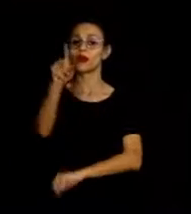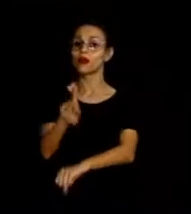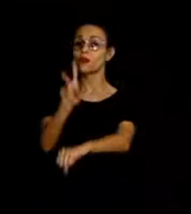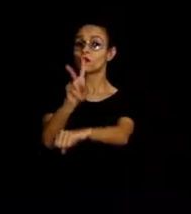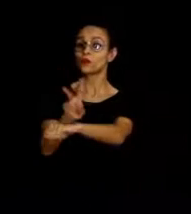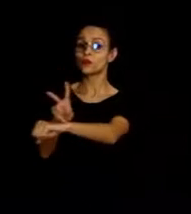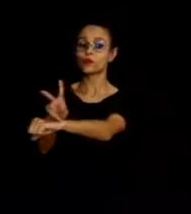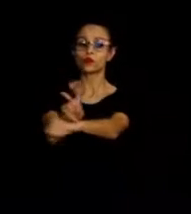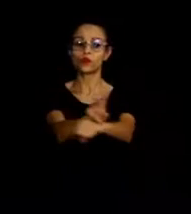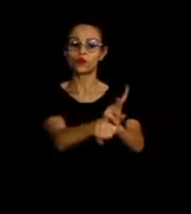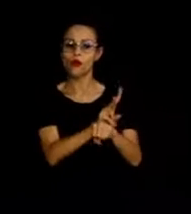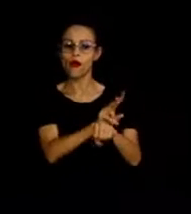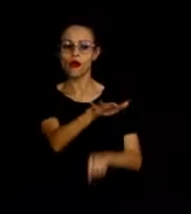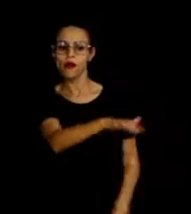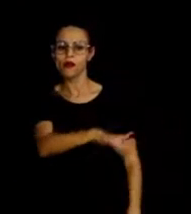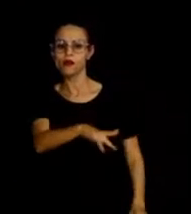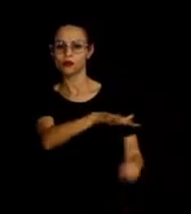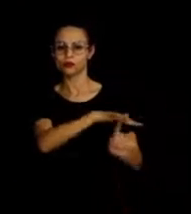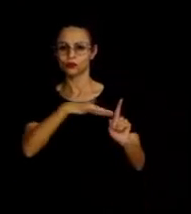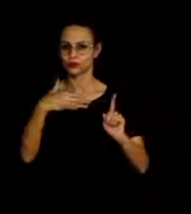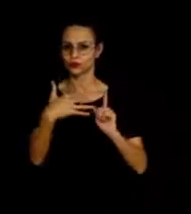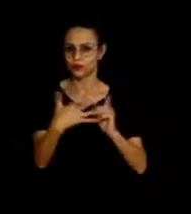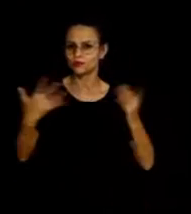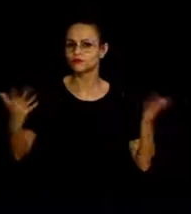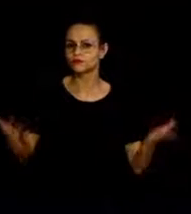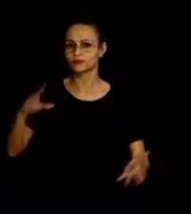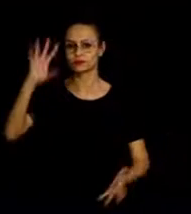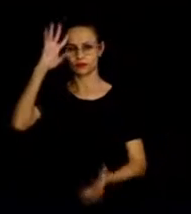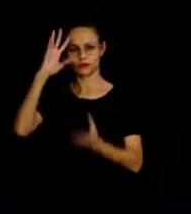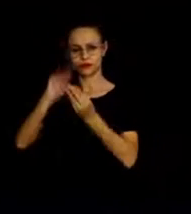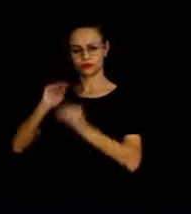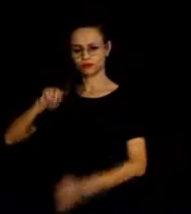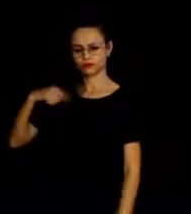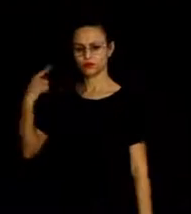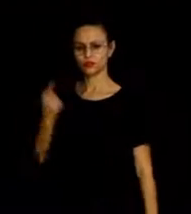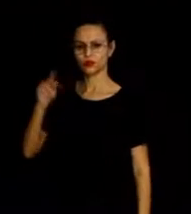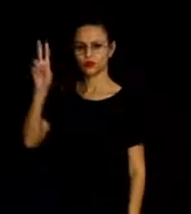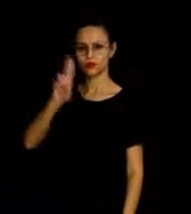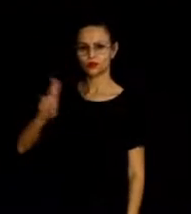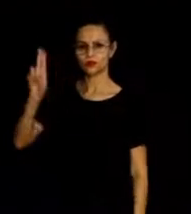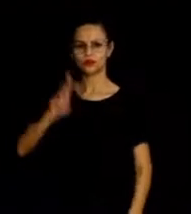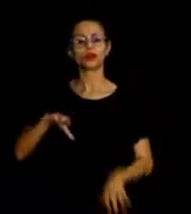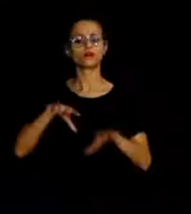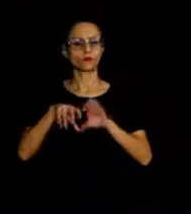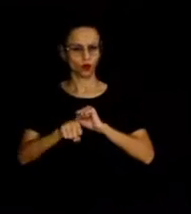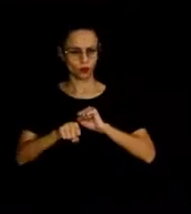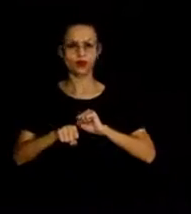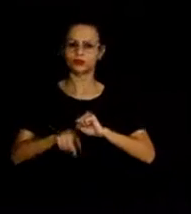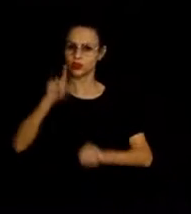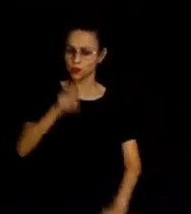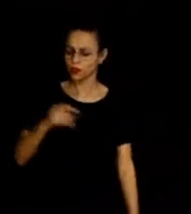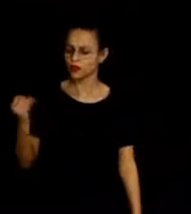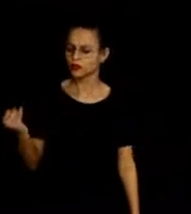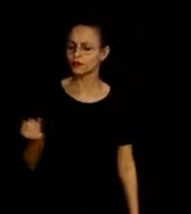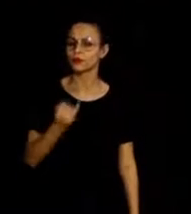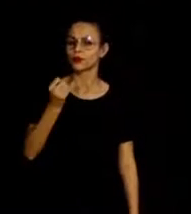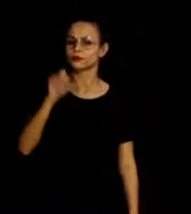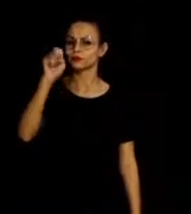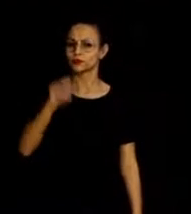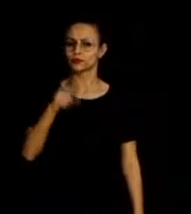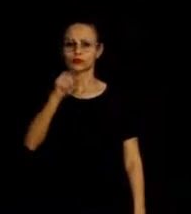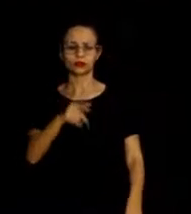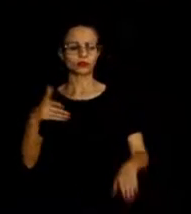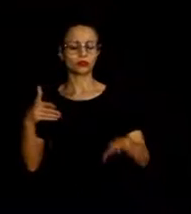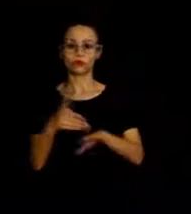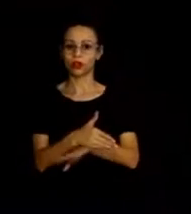cuidado com o social a gente entende enquanto o Universidade que a formação técnica é essencial você